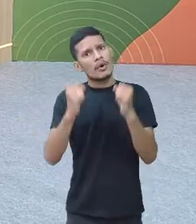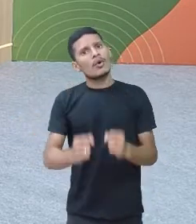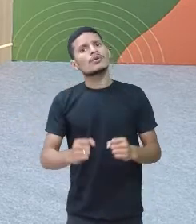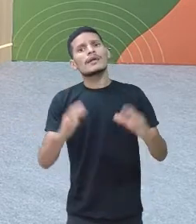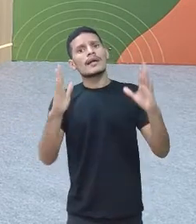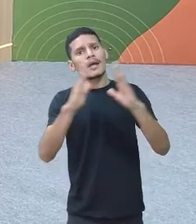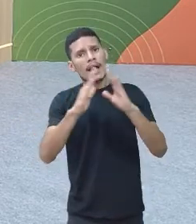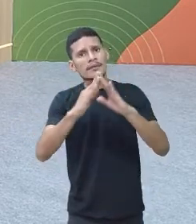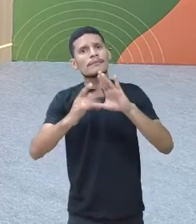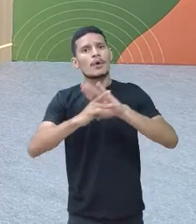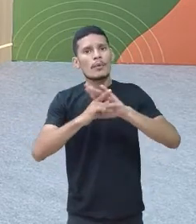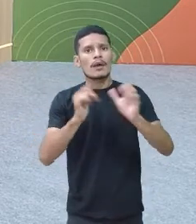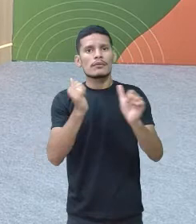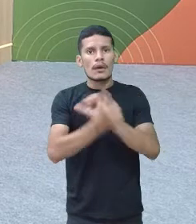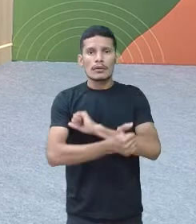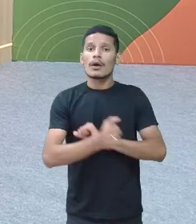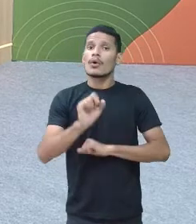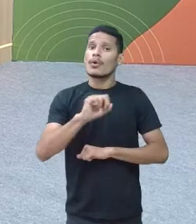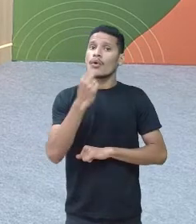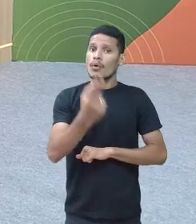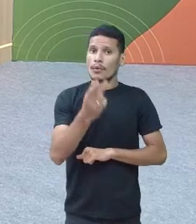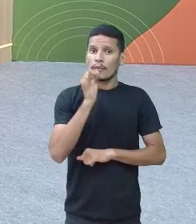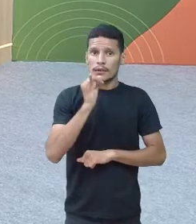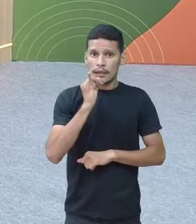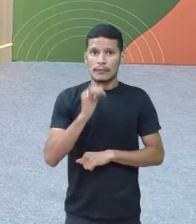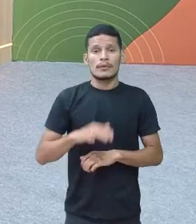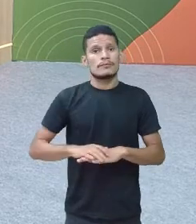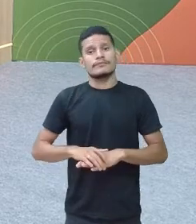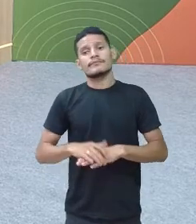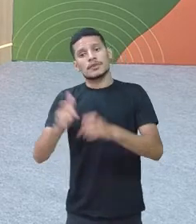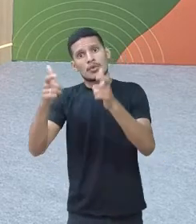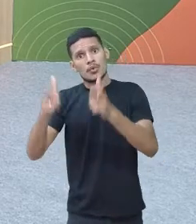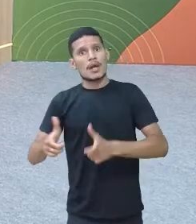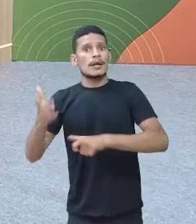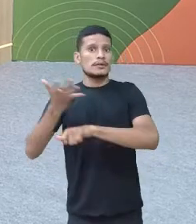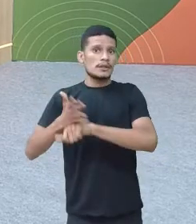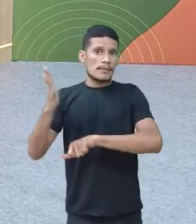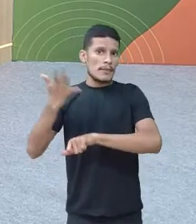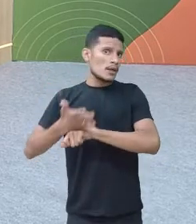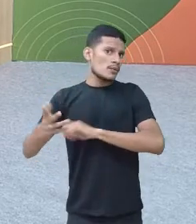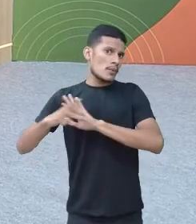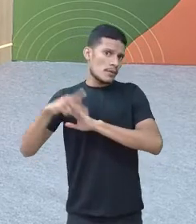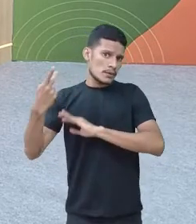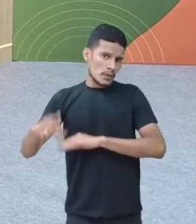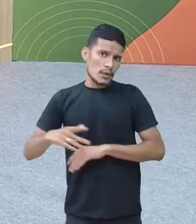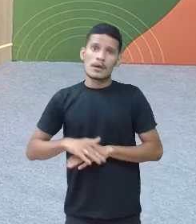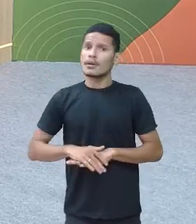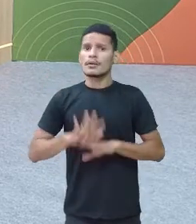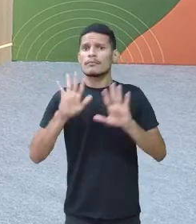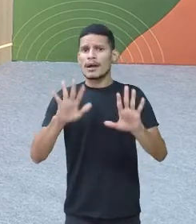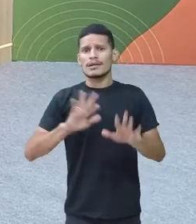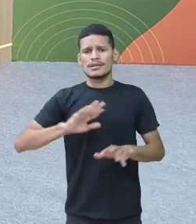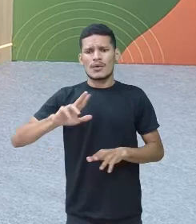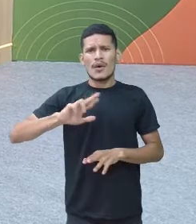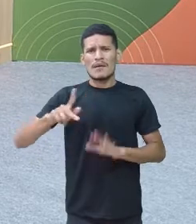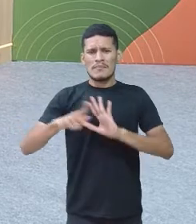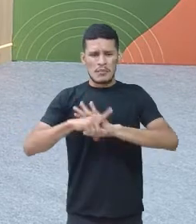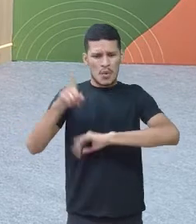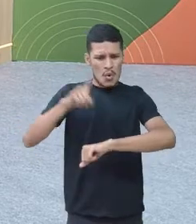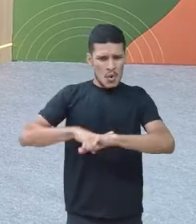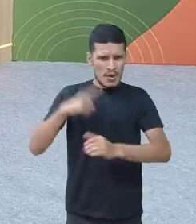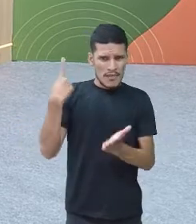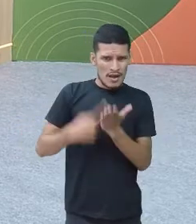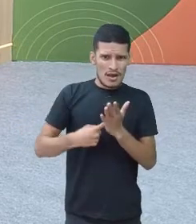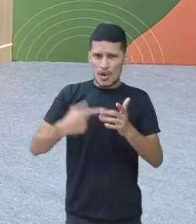casa dos atletas, ou pode ser lá no local de treinamento deles. Então não tem assim uma hora exata,